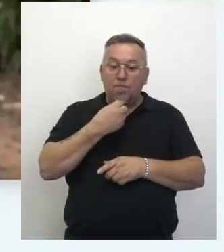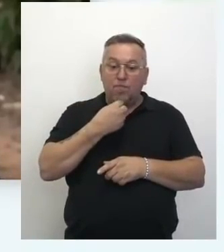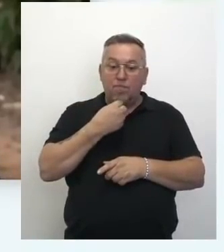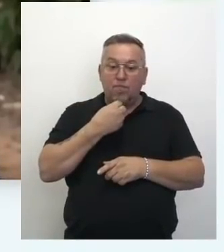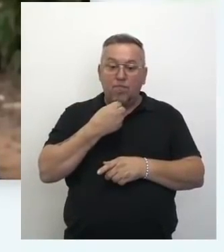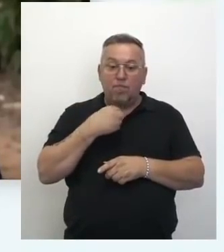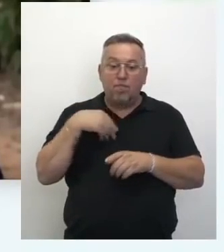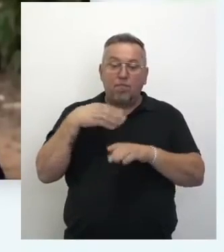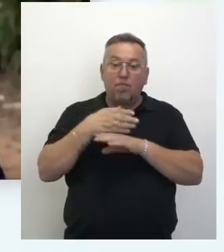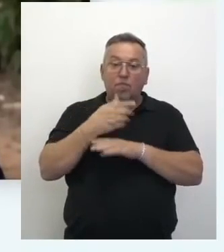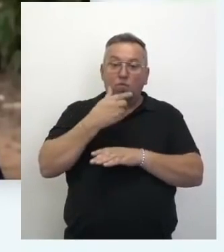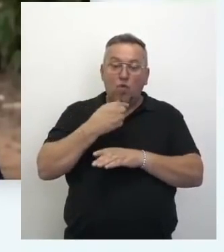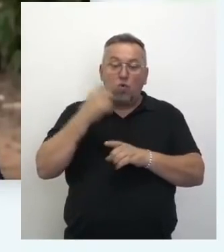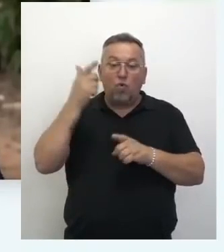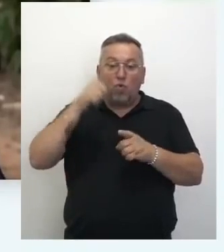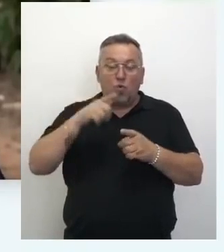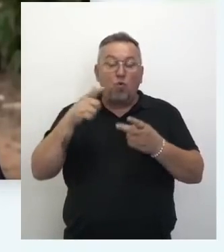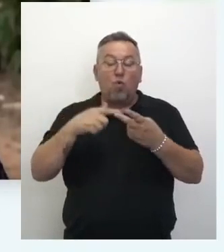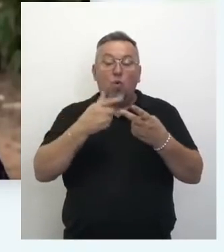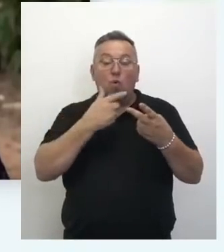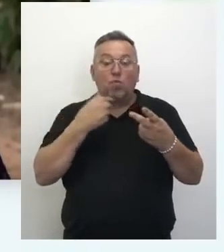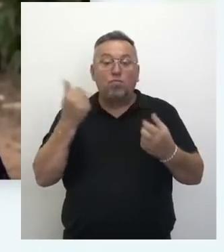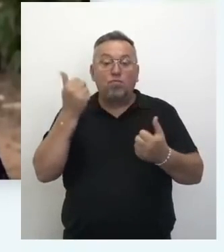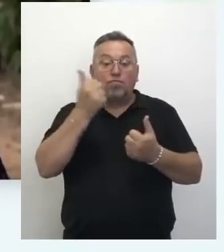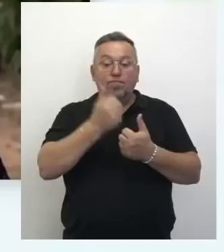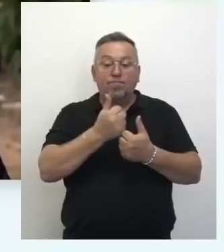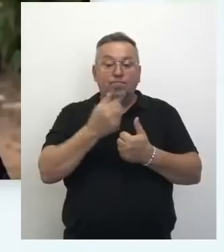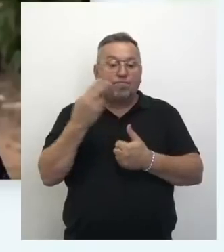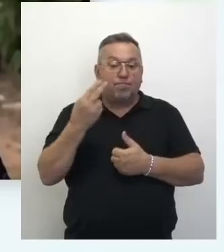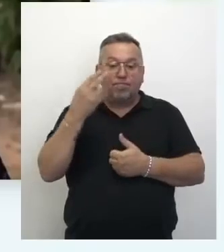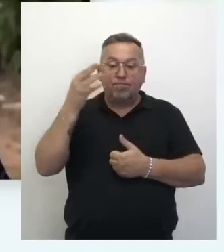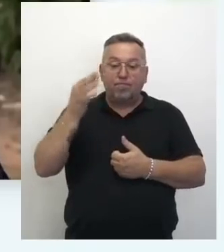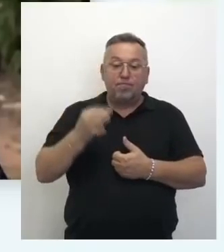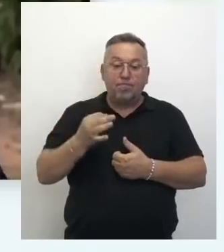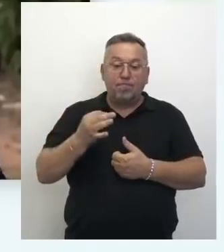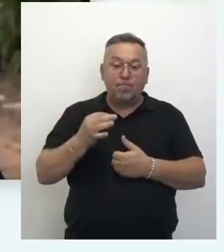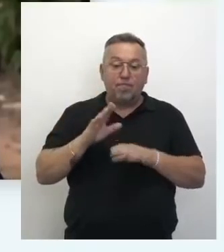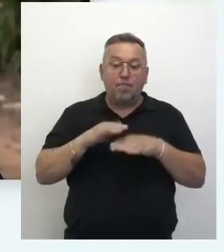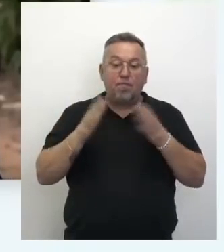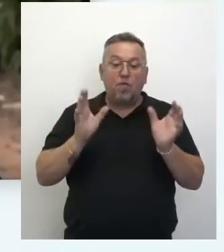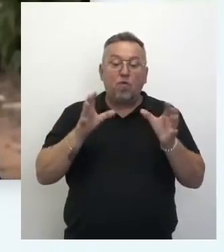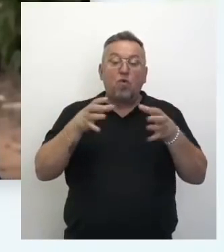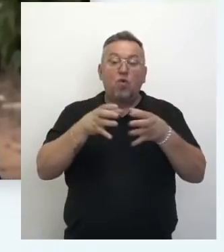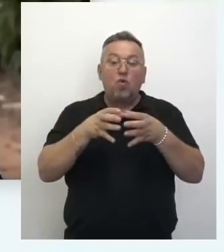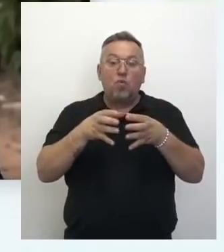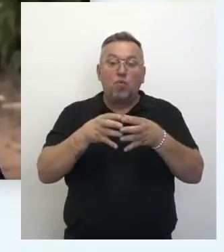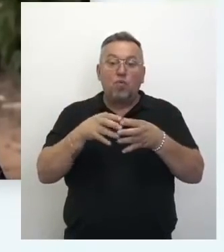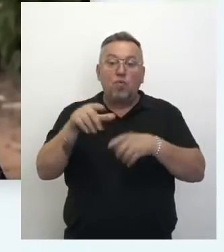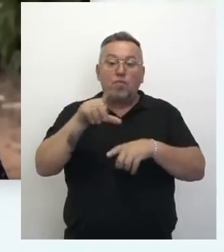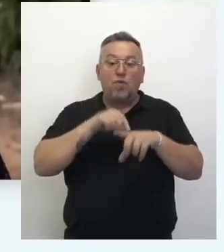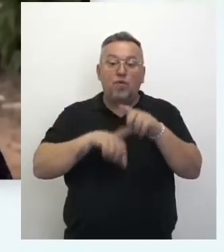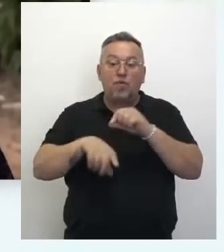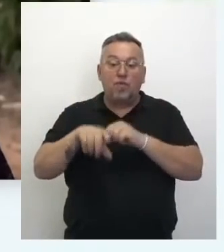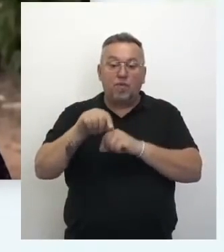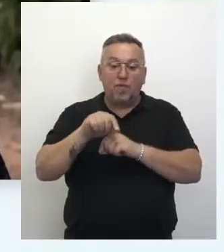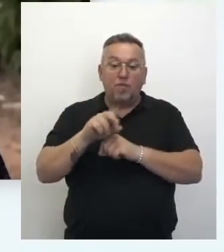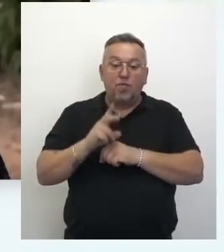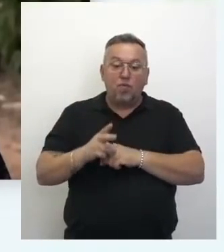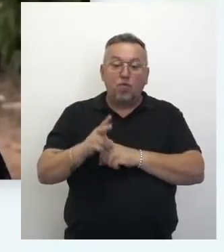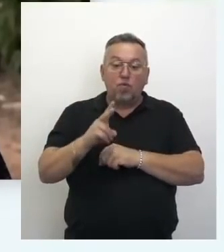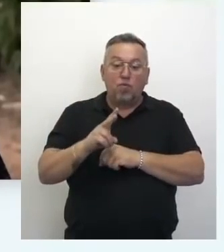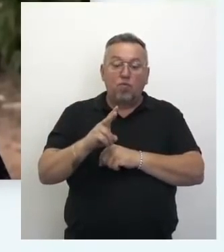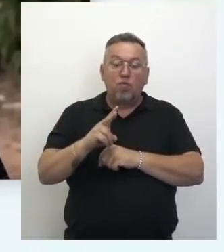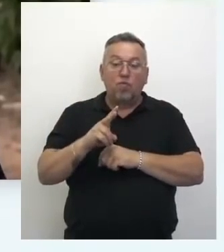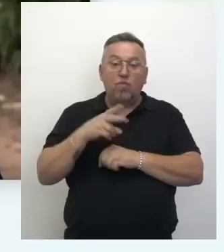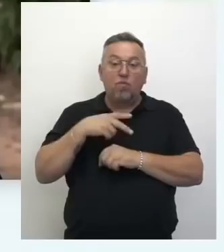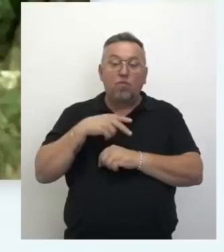Entrou um homem, em seguida entrou outro e acabou não dando certo. Então a comunidade, né, preferiu continuar com